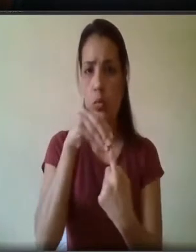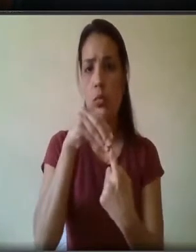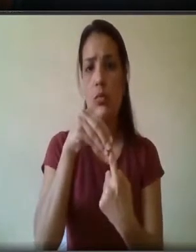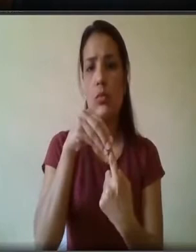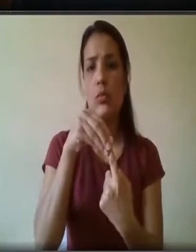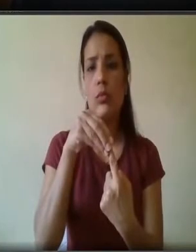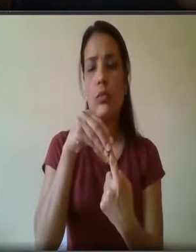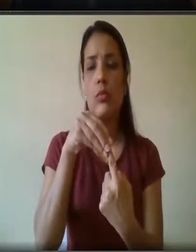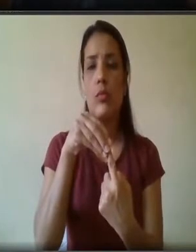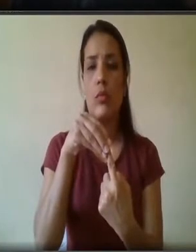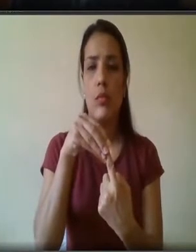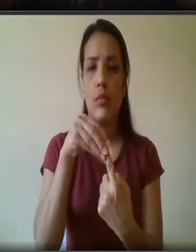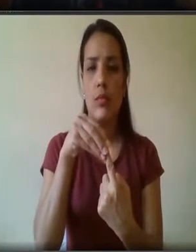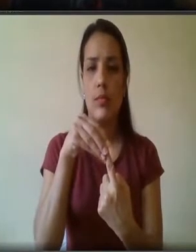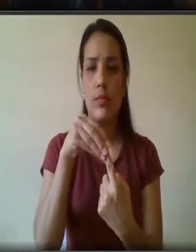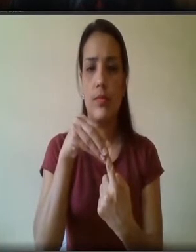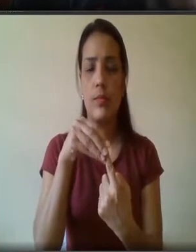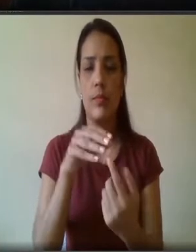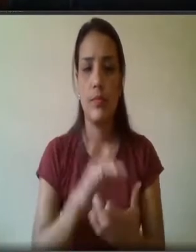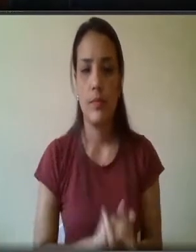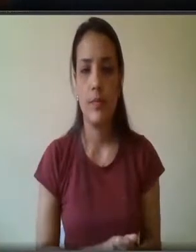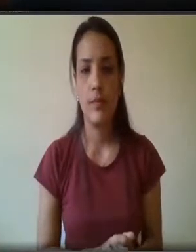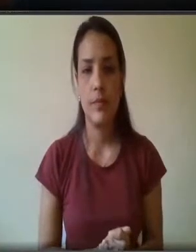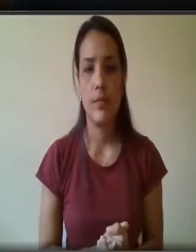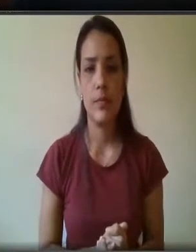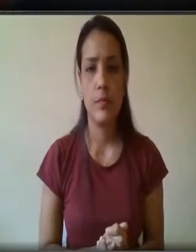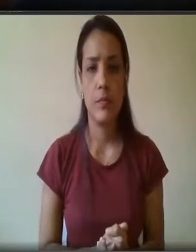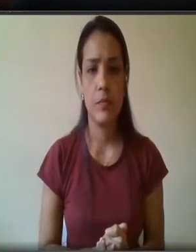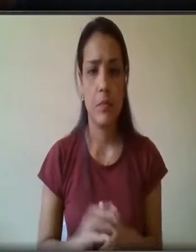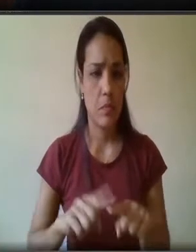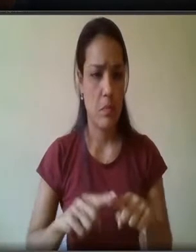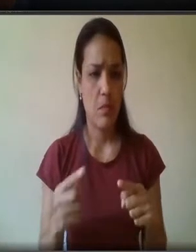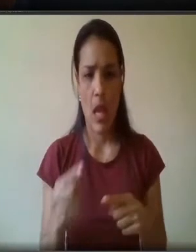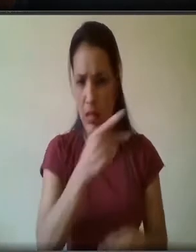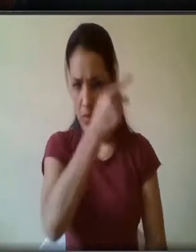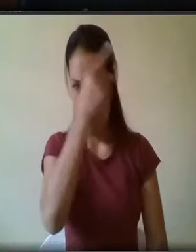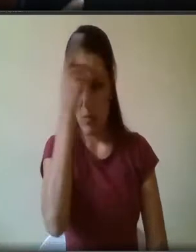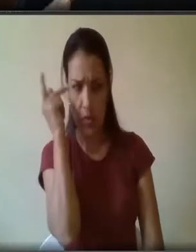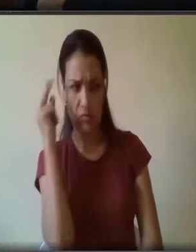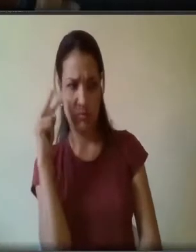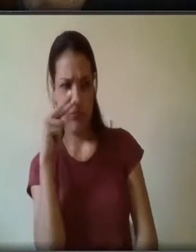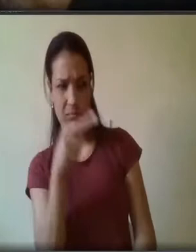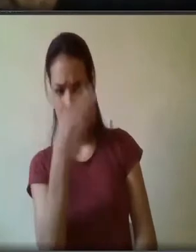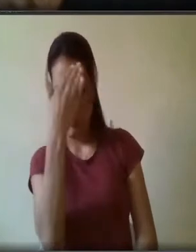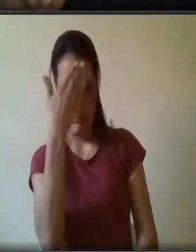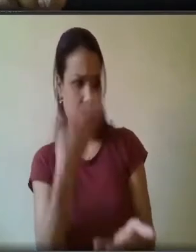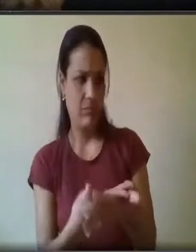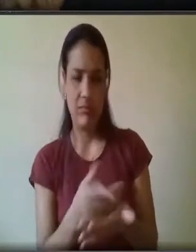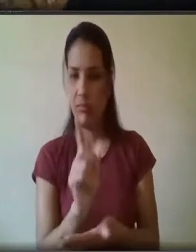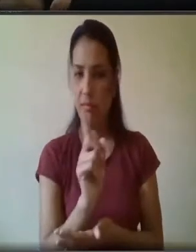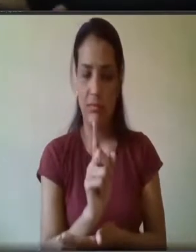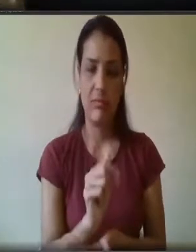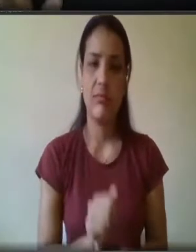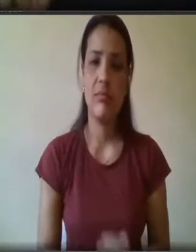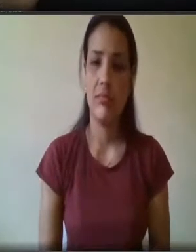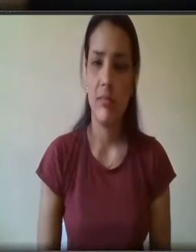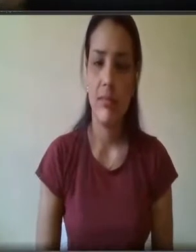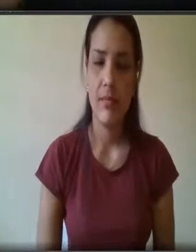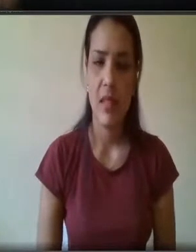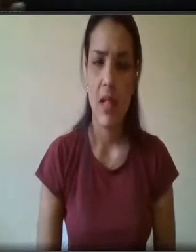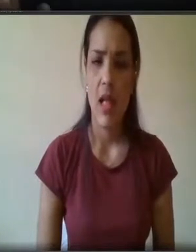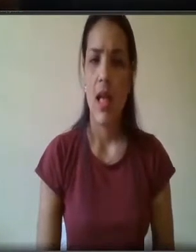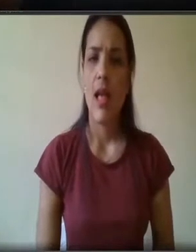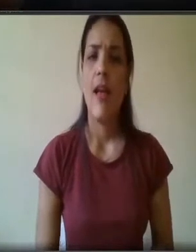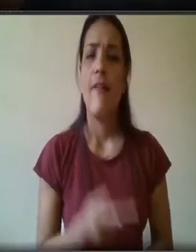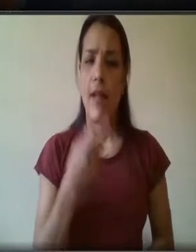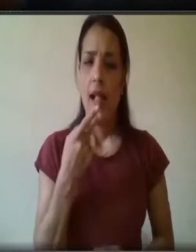ele chamava de supercontinente. E não acreditavam nele, né? Apesar dele ter falado que, olha, a força,